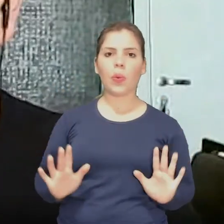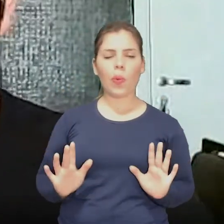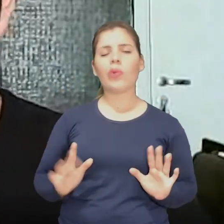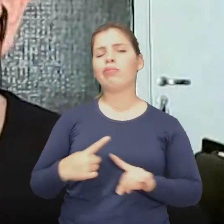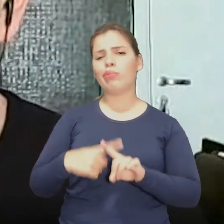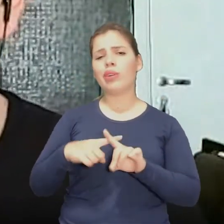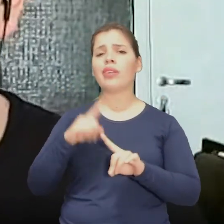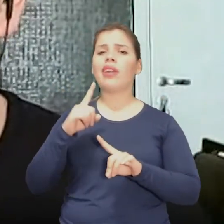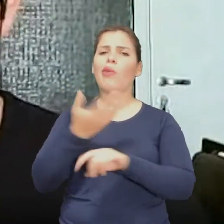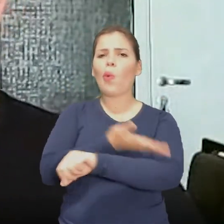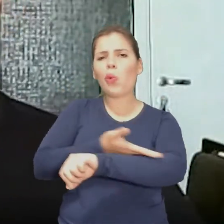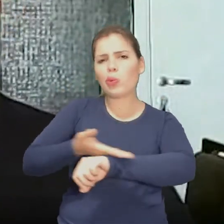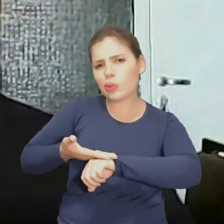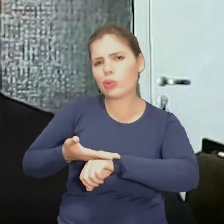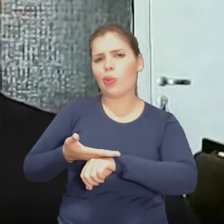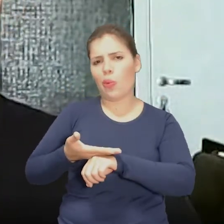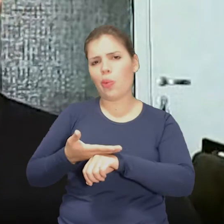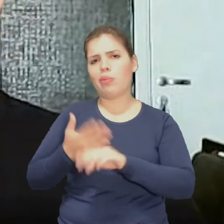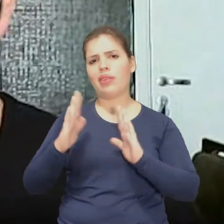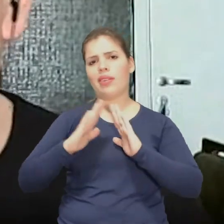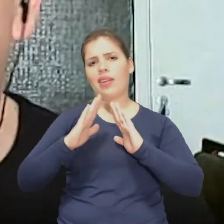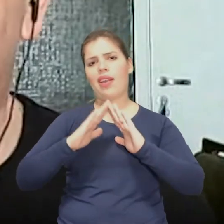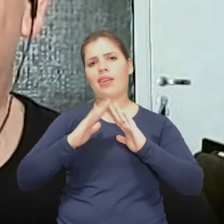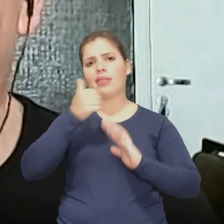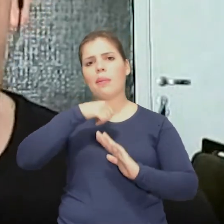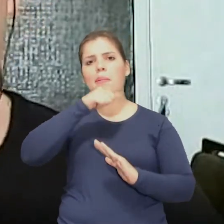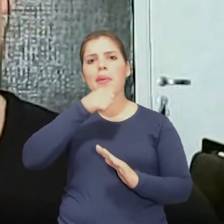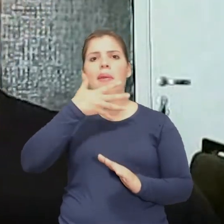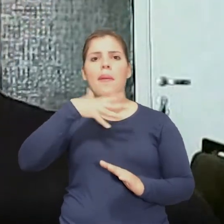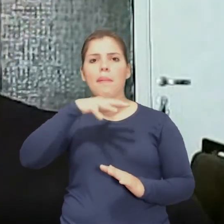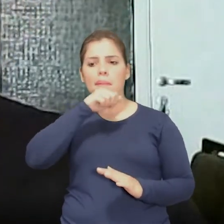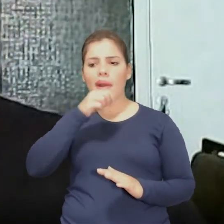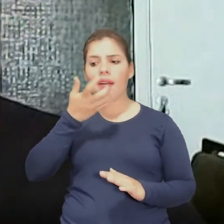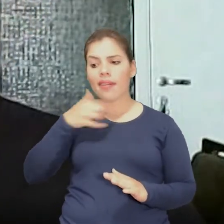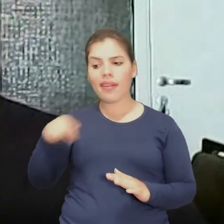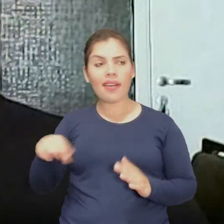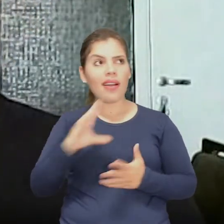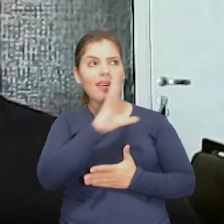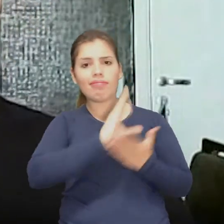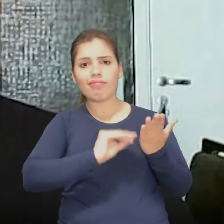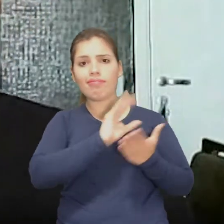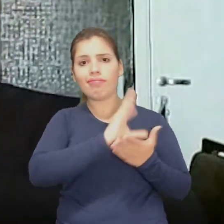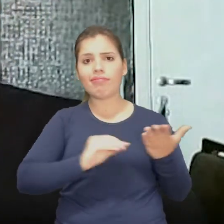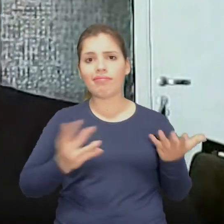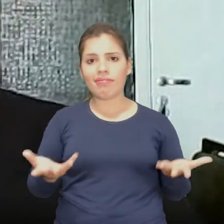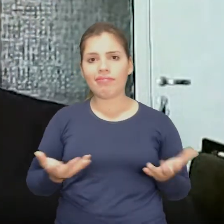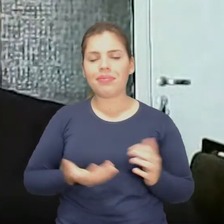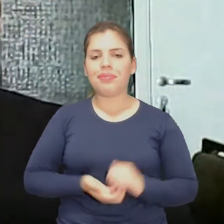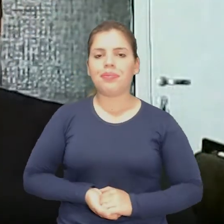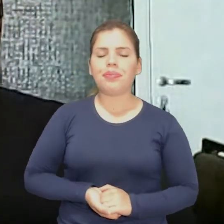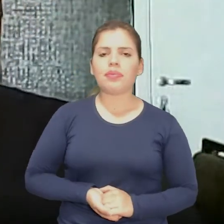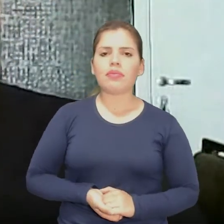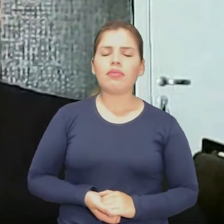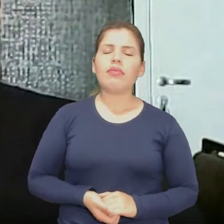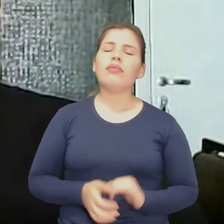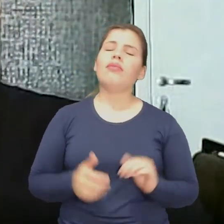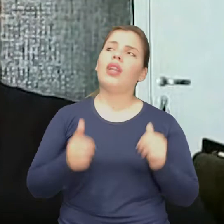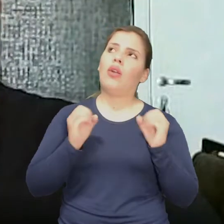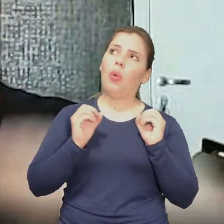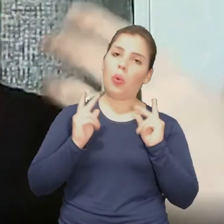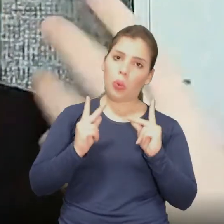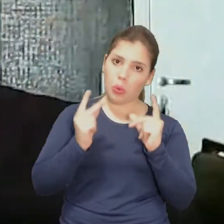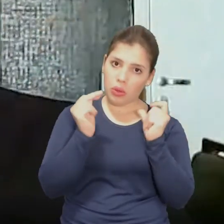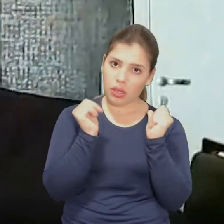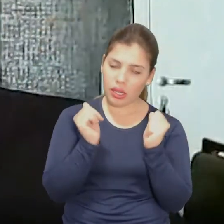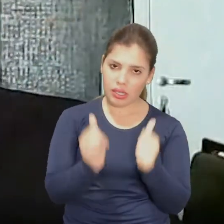de casa mesmo, né? Toda essa questão da repetição, como a doutora falou, e esse ensinamento. Mas